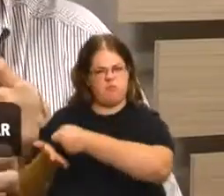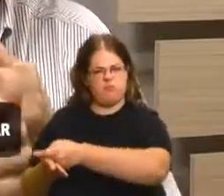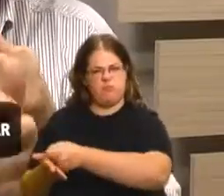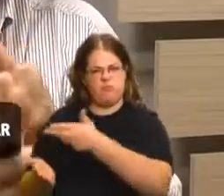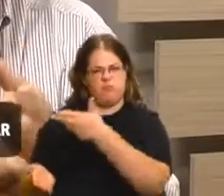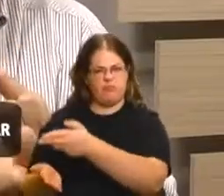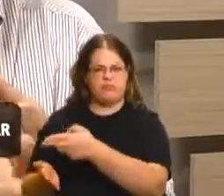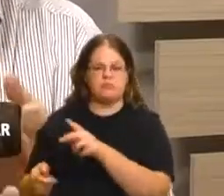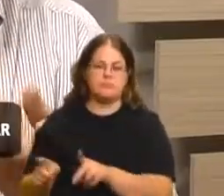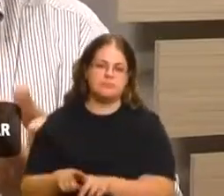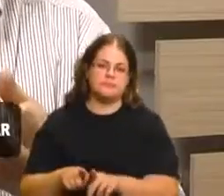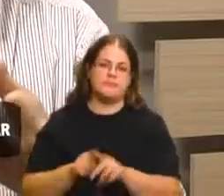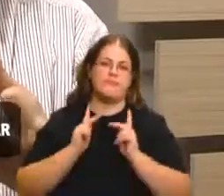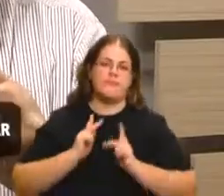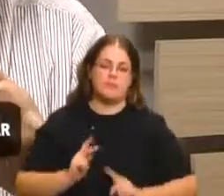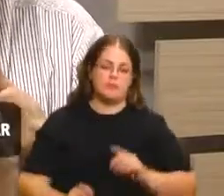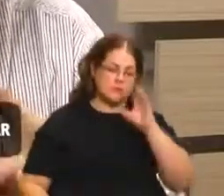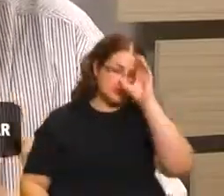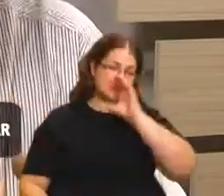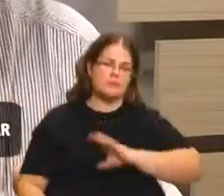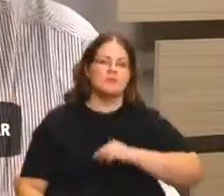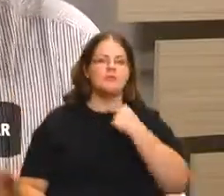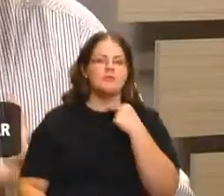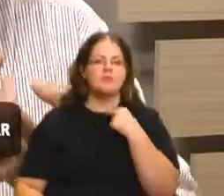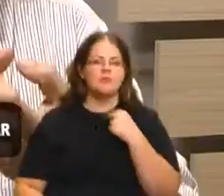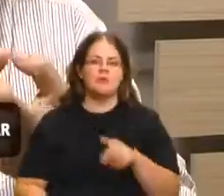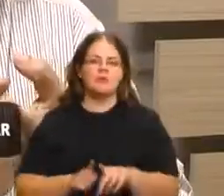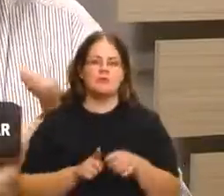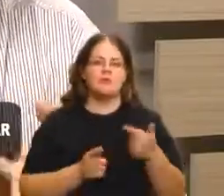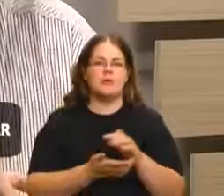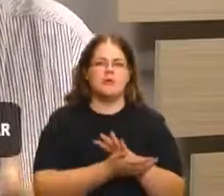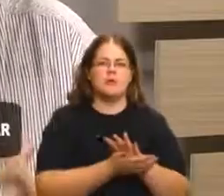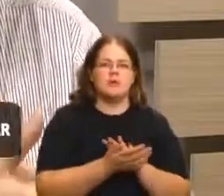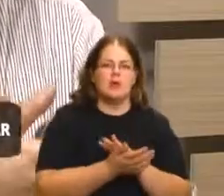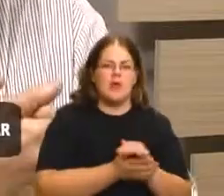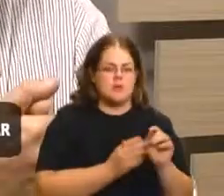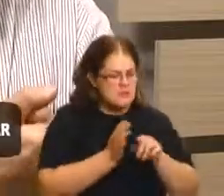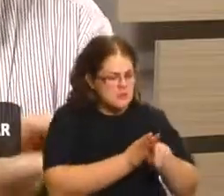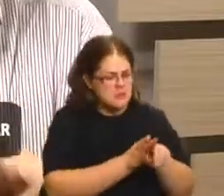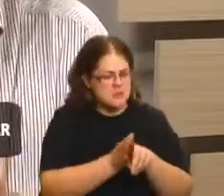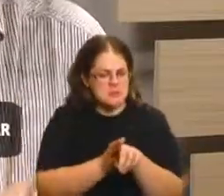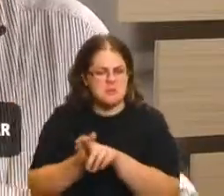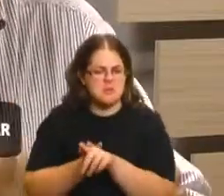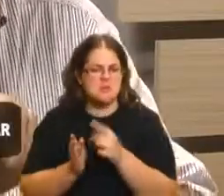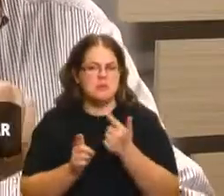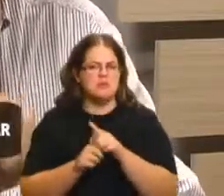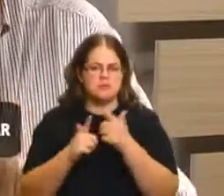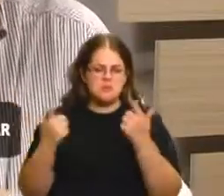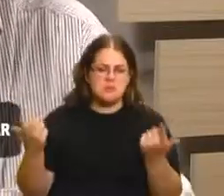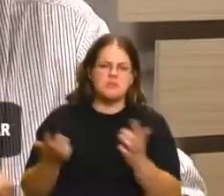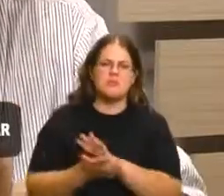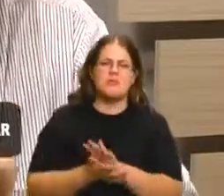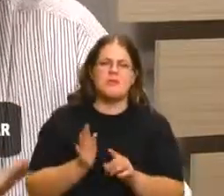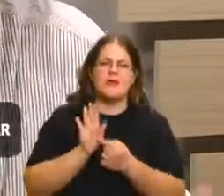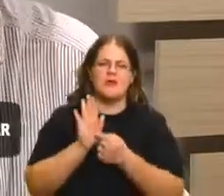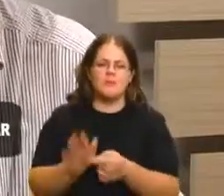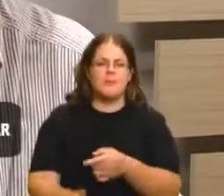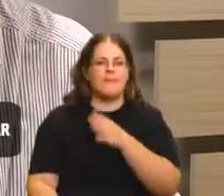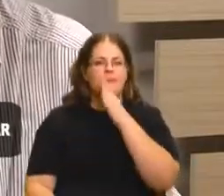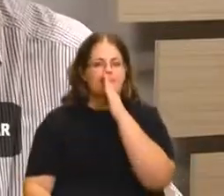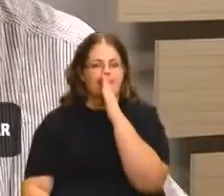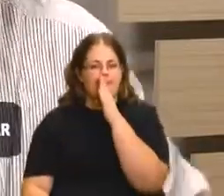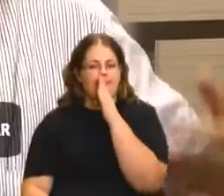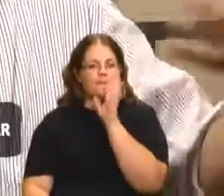ainda, porque não tinha visibilidade. Não havia Tribunal de Contas, não havia Congresso, não havia revista, não havia jornal, não havia